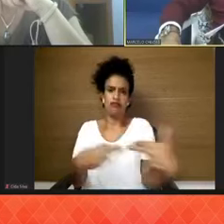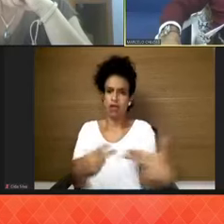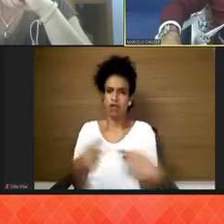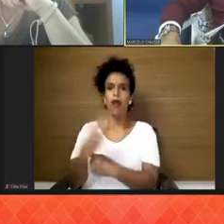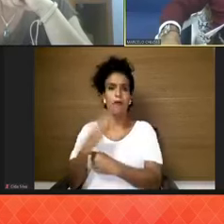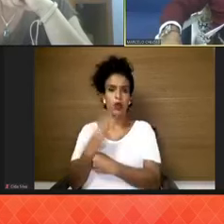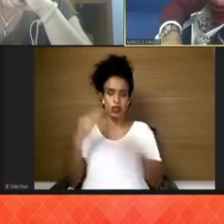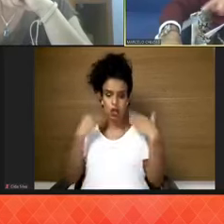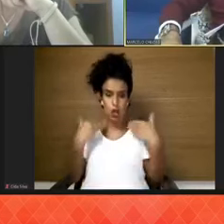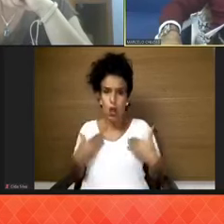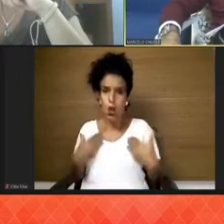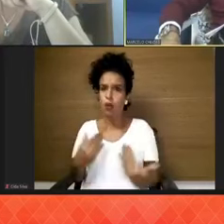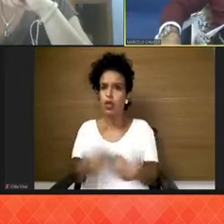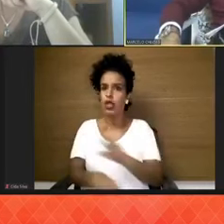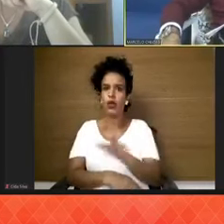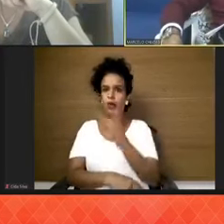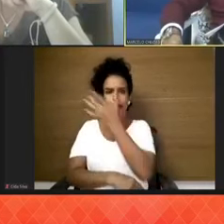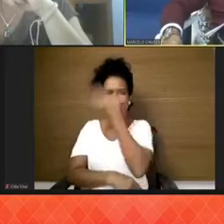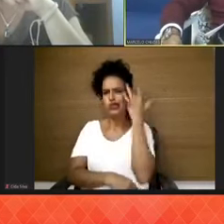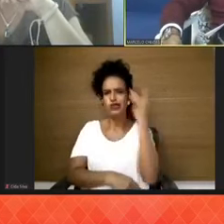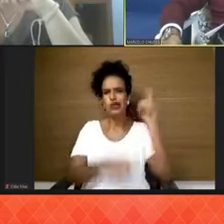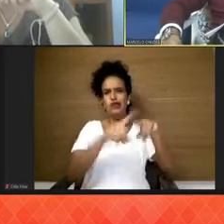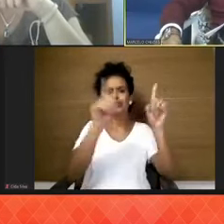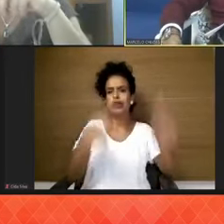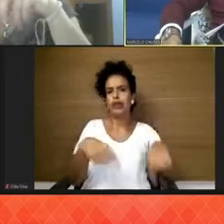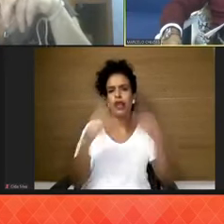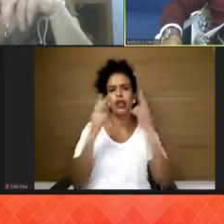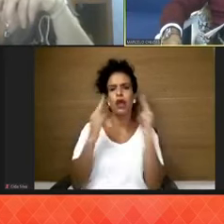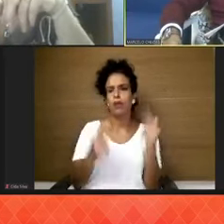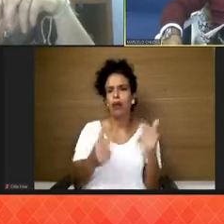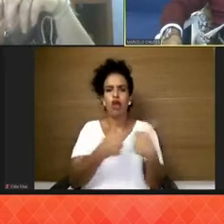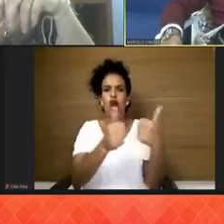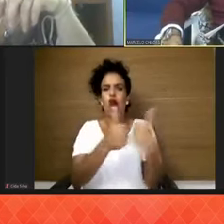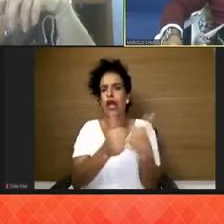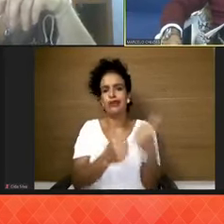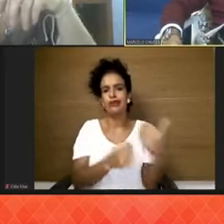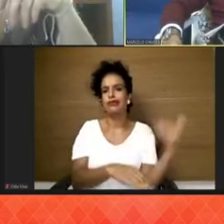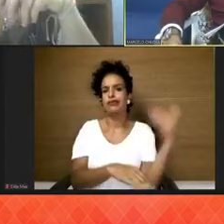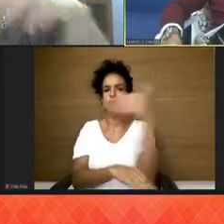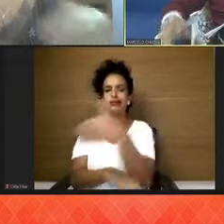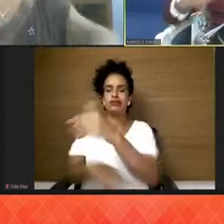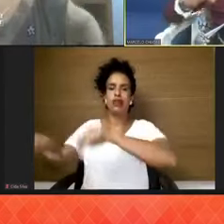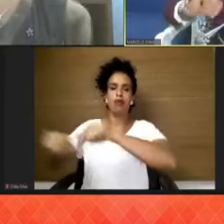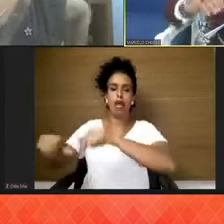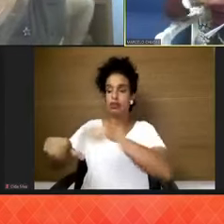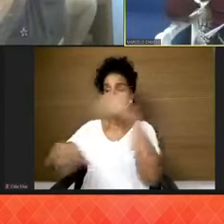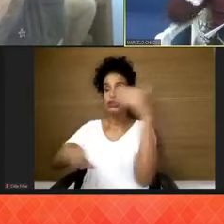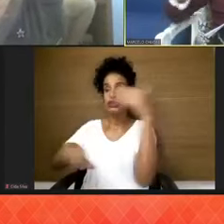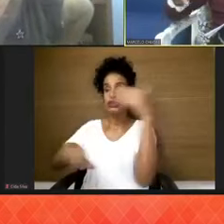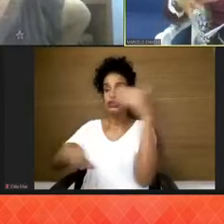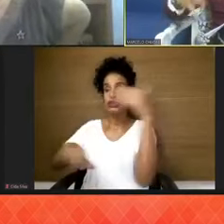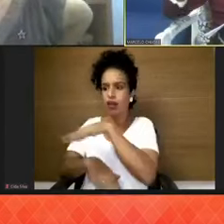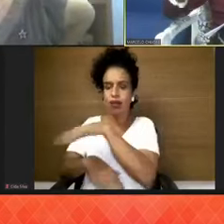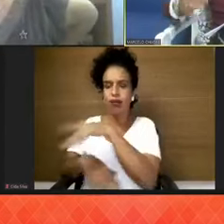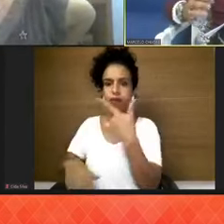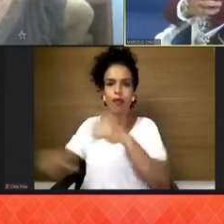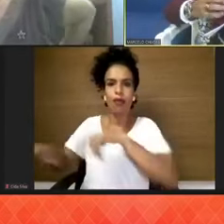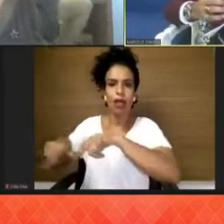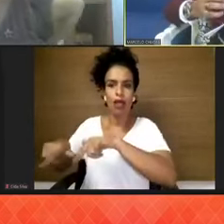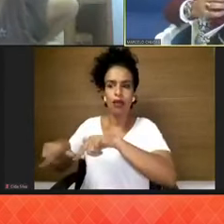ônibus para se deslocar de casa para ir até o seu ambiente de trabalho e que chega no ambiente de trabalho e se depara com uma estrutura